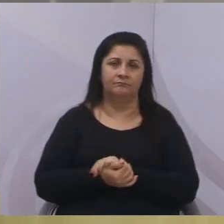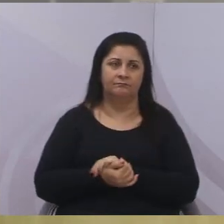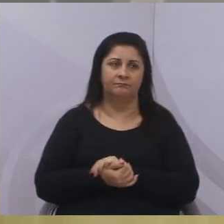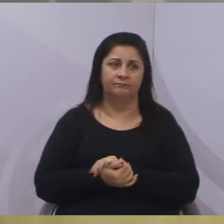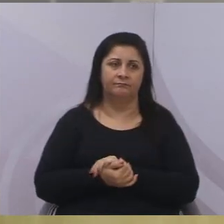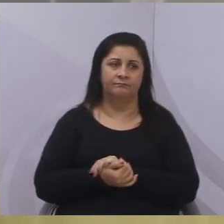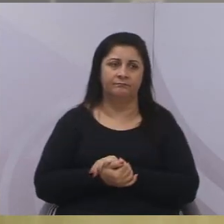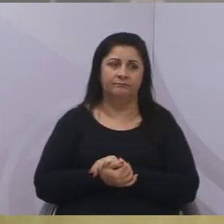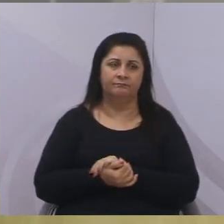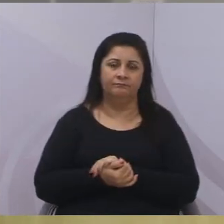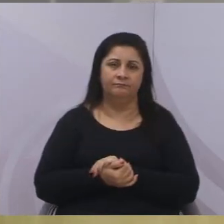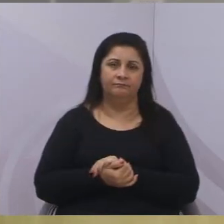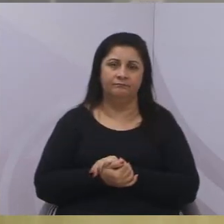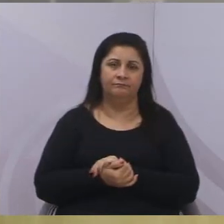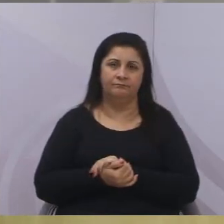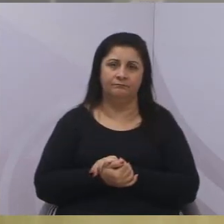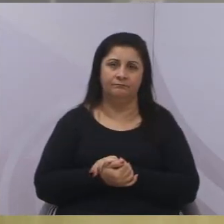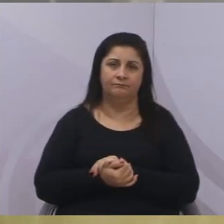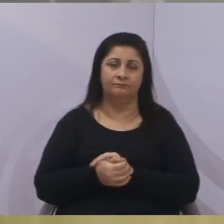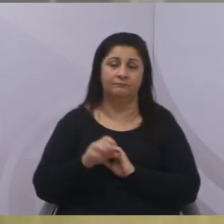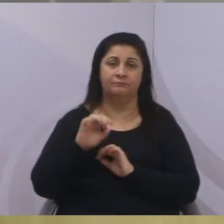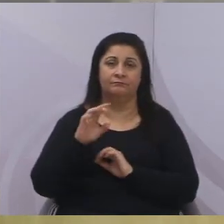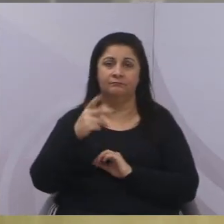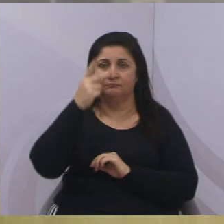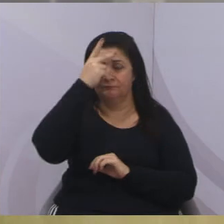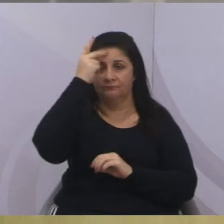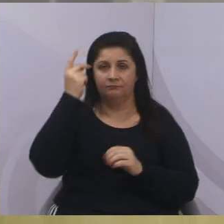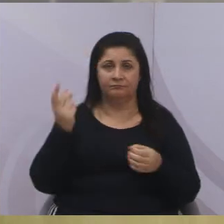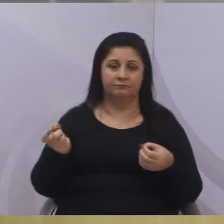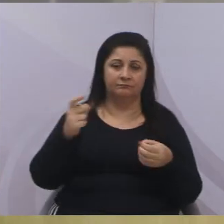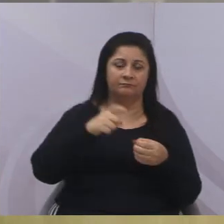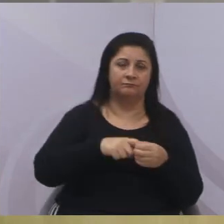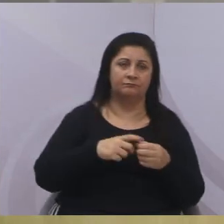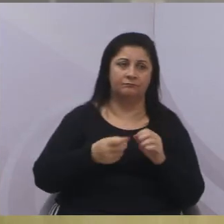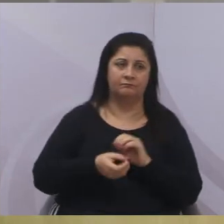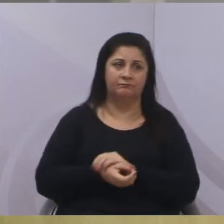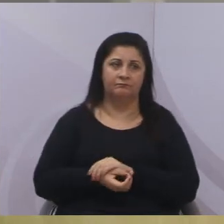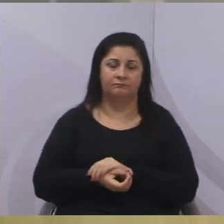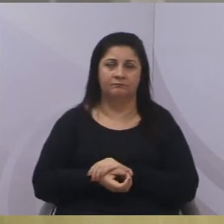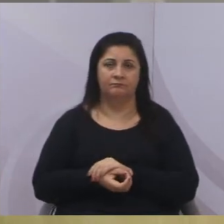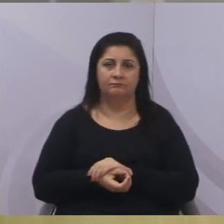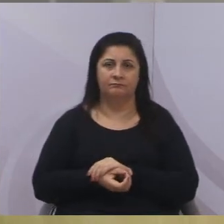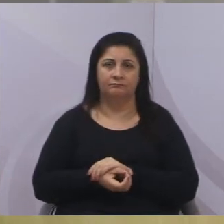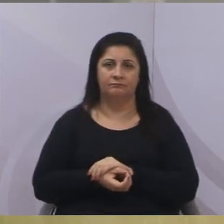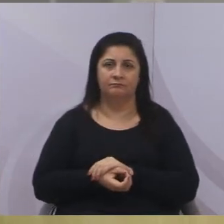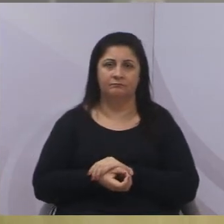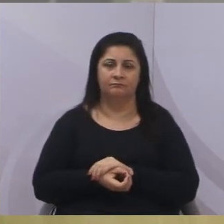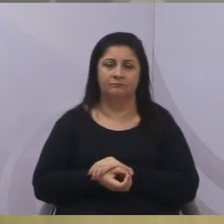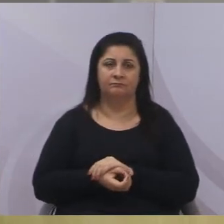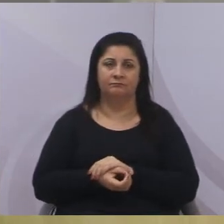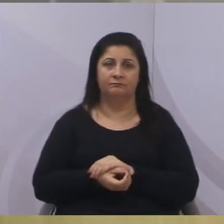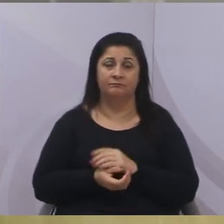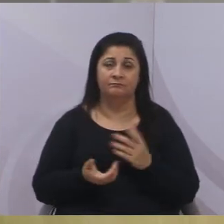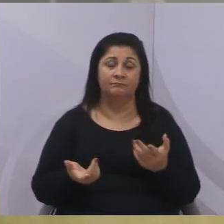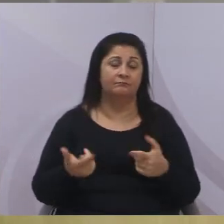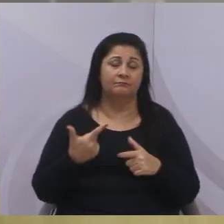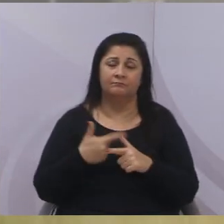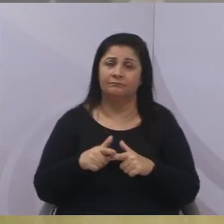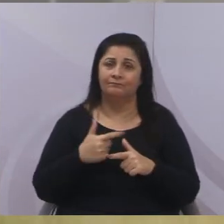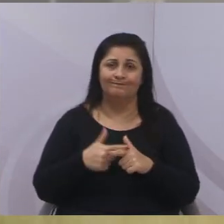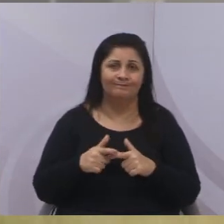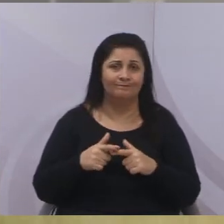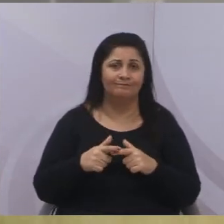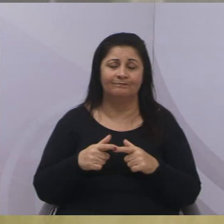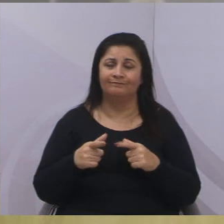remoto de paciente de retorno. Então, são essas situações que vão